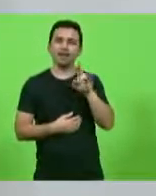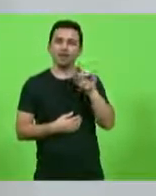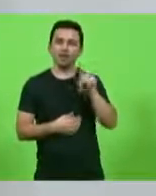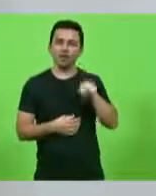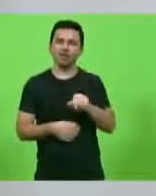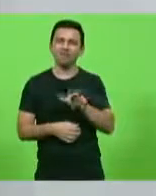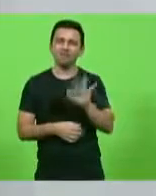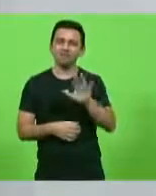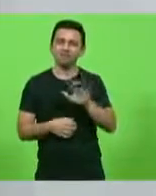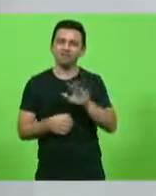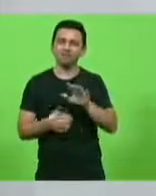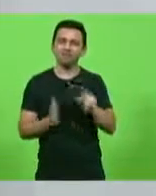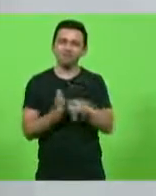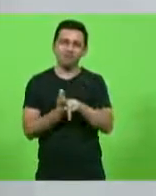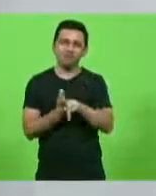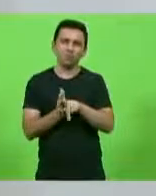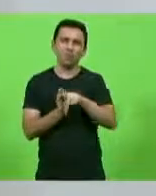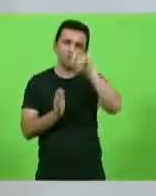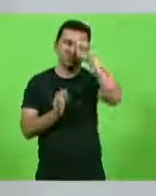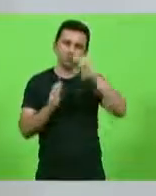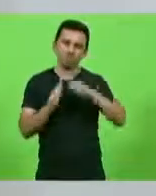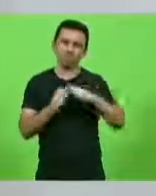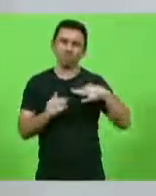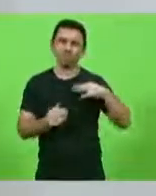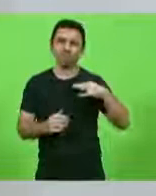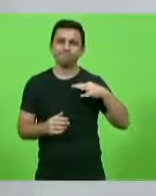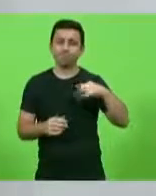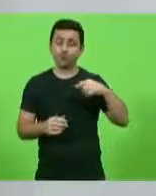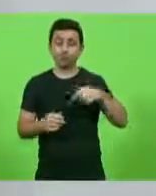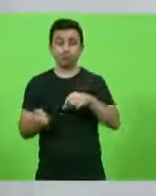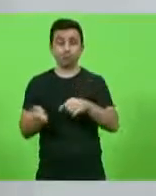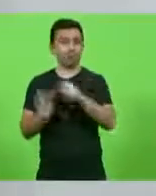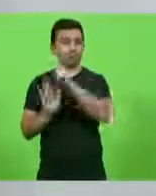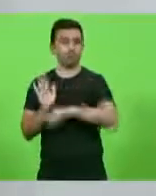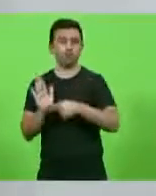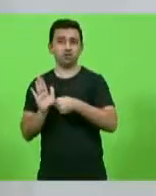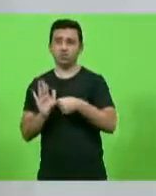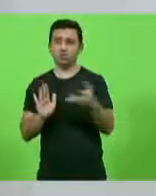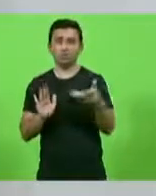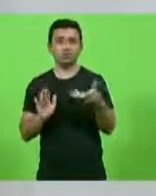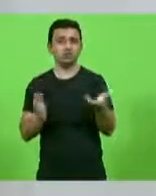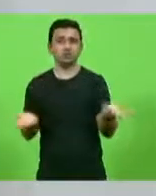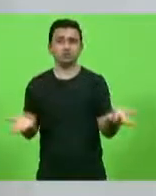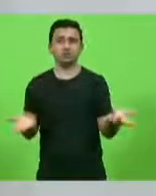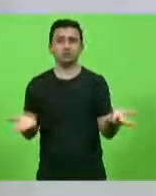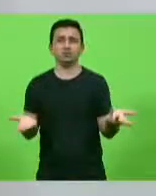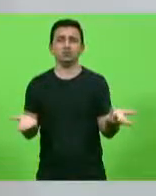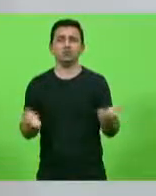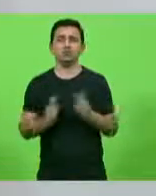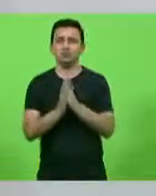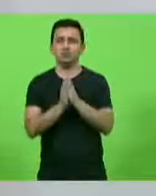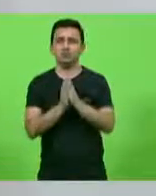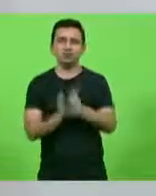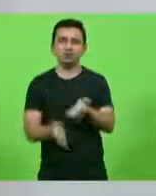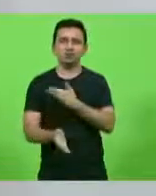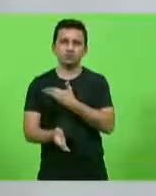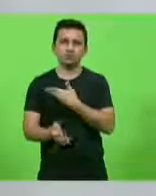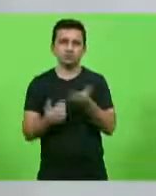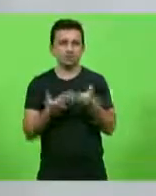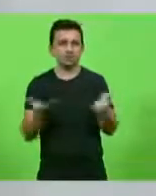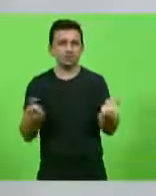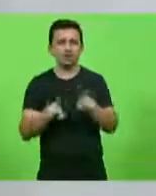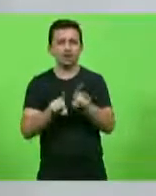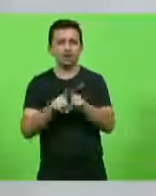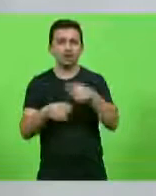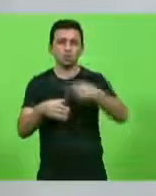dos Hospitais Filantrópicos, e que esse projeto ele é urgente. Por isso, eu peço aos nobres colegas da Comissão de Finanças,